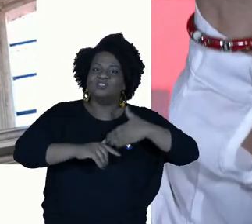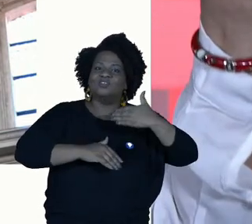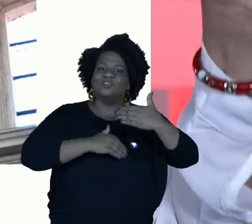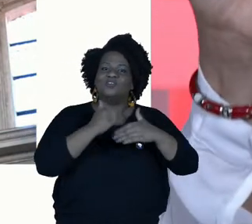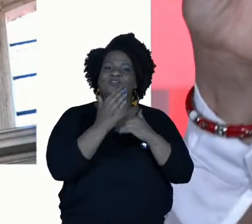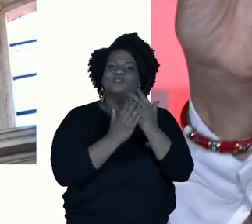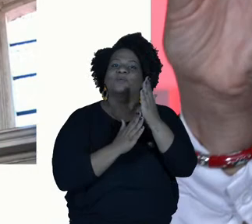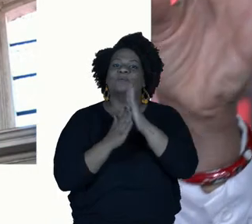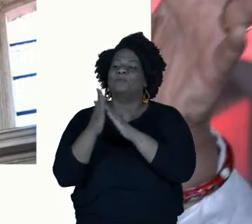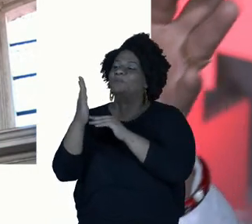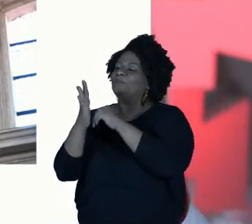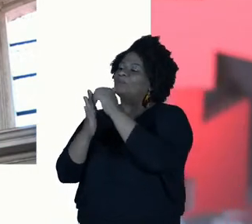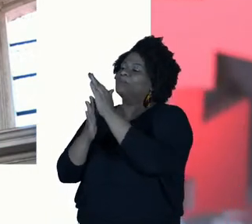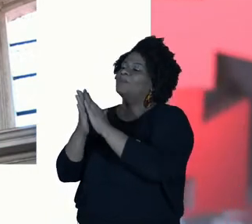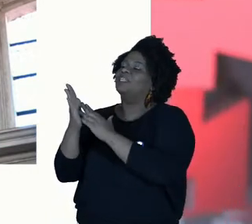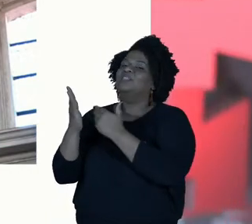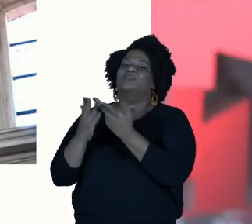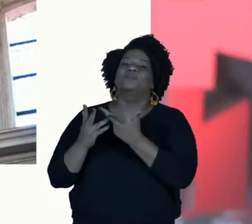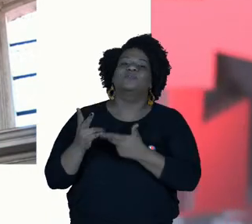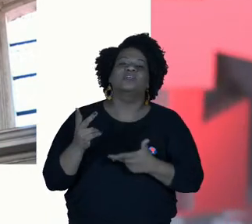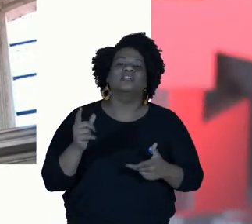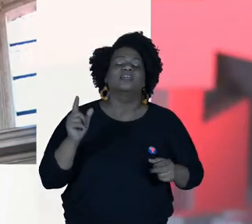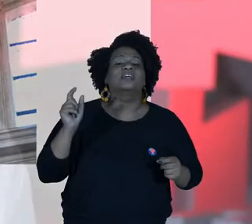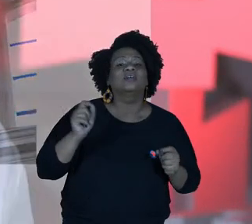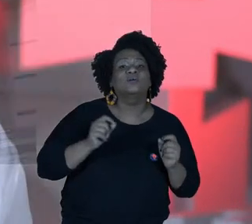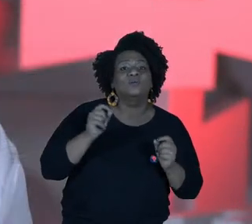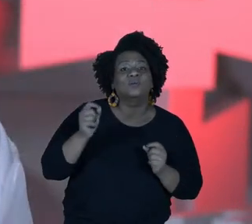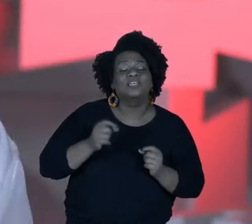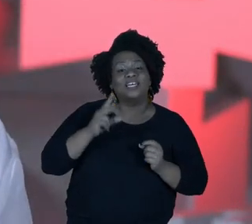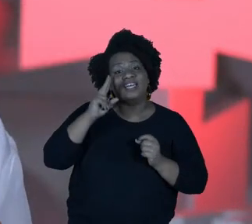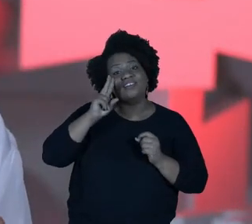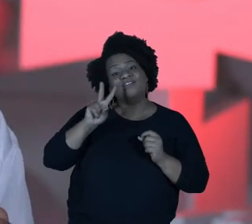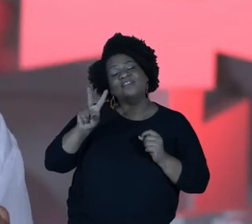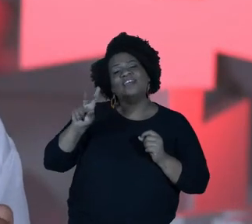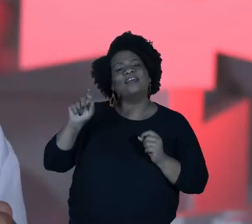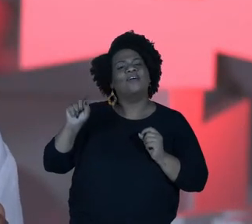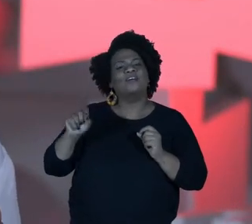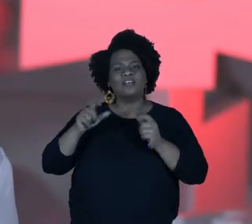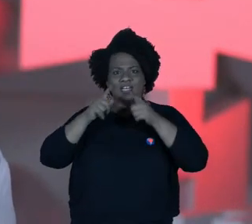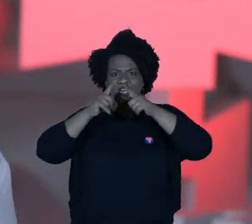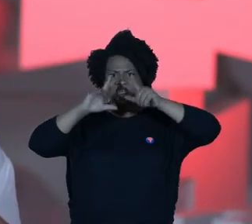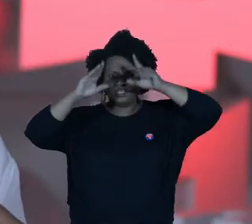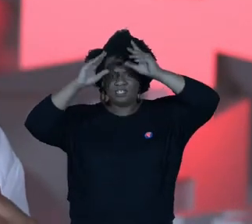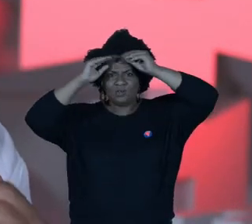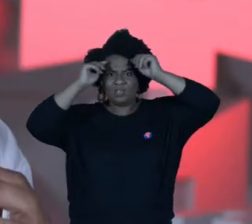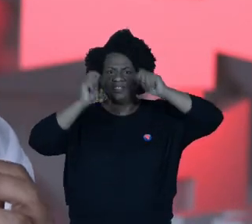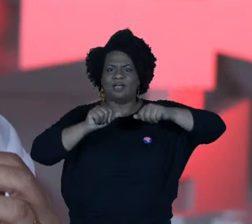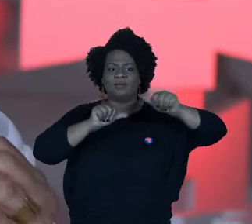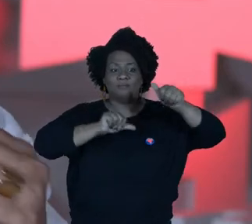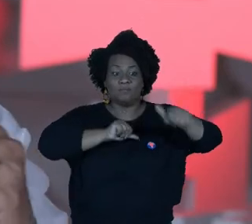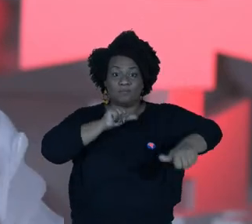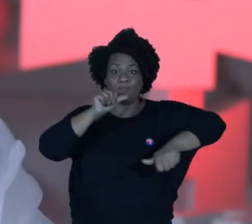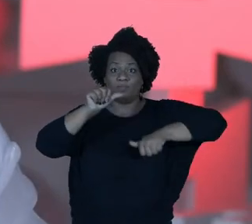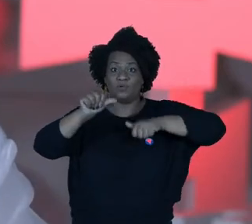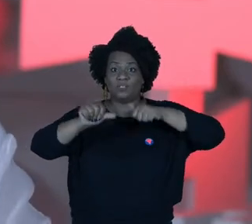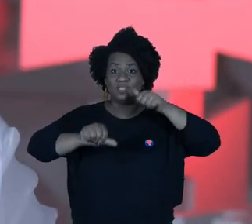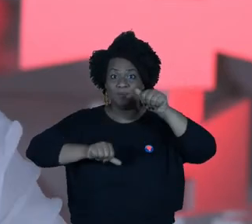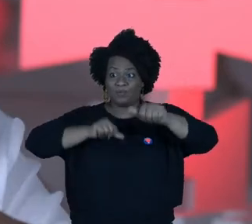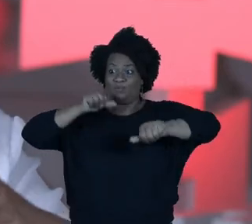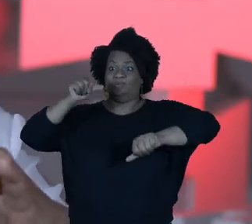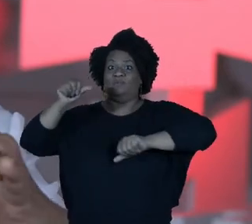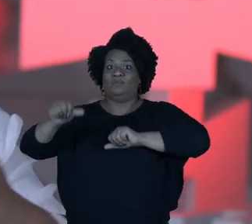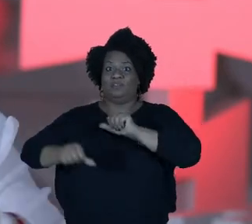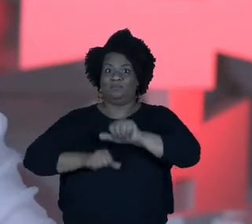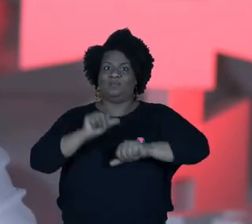pintura. O que é isso? A gente vê que o barroco é uma linguagem que permite um trânsito de imagens de expressão para